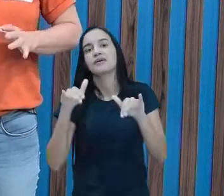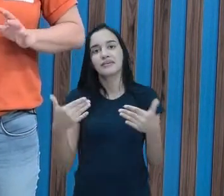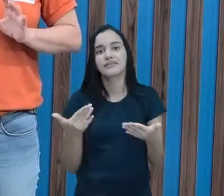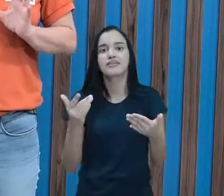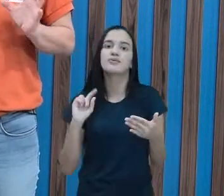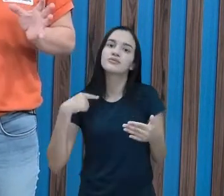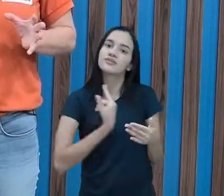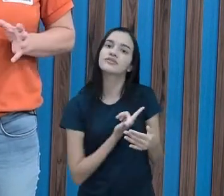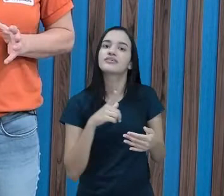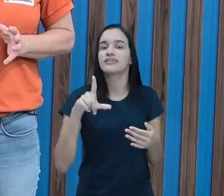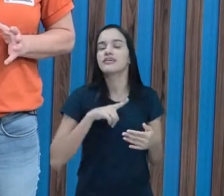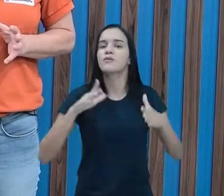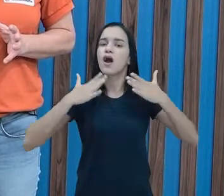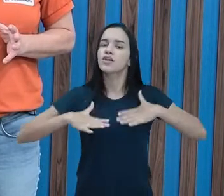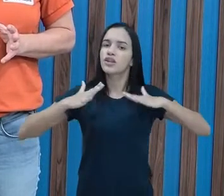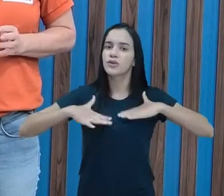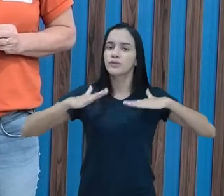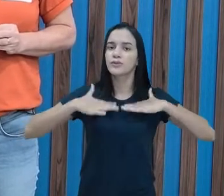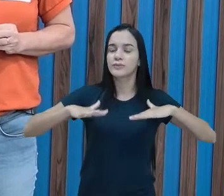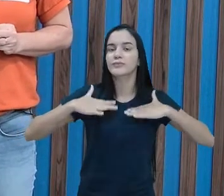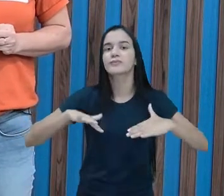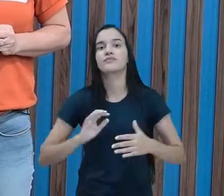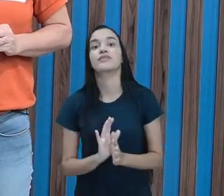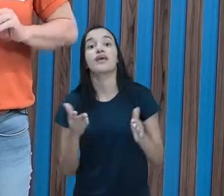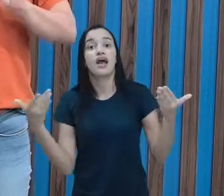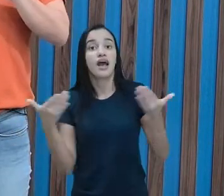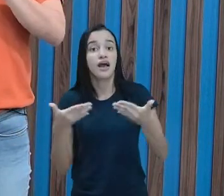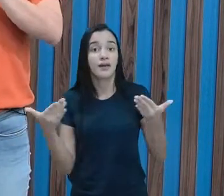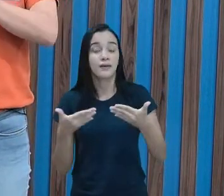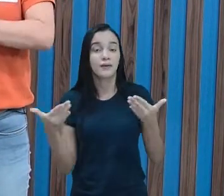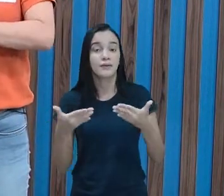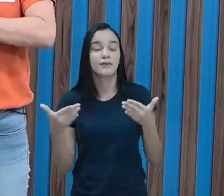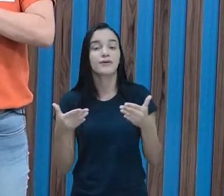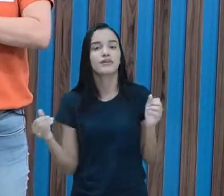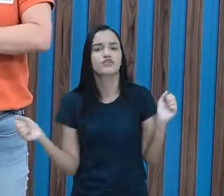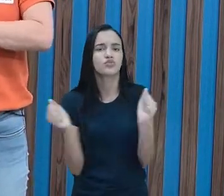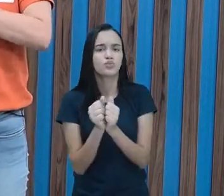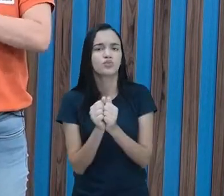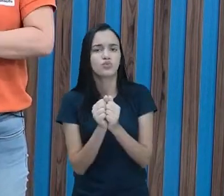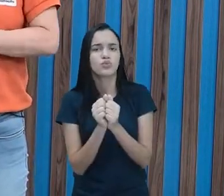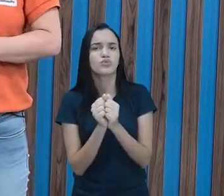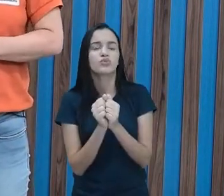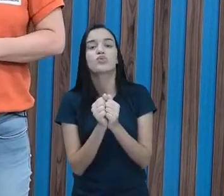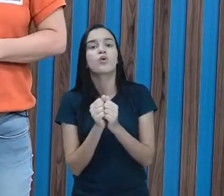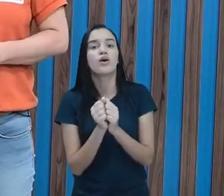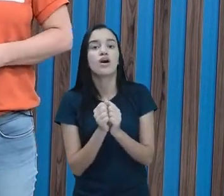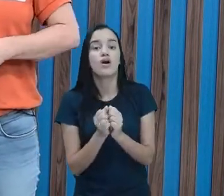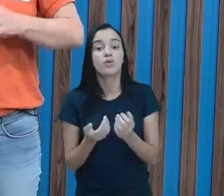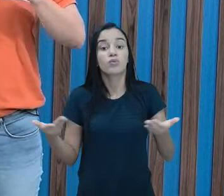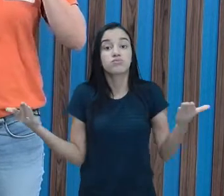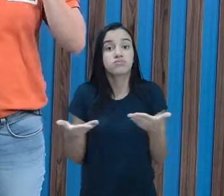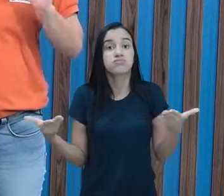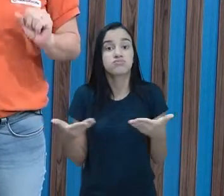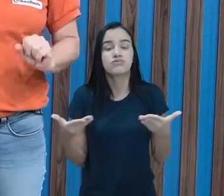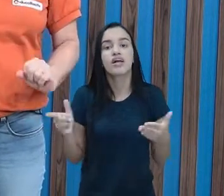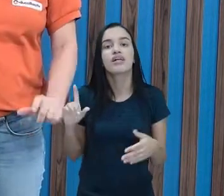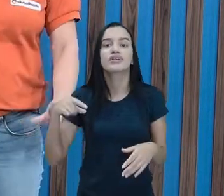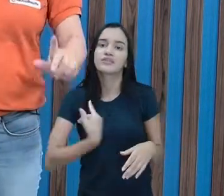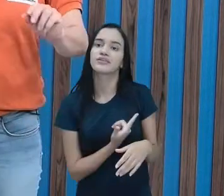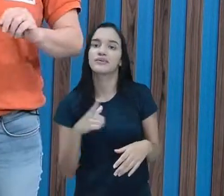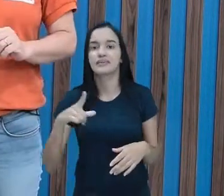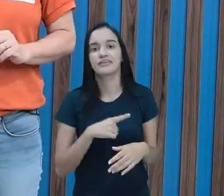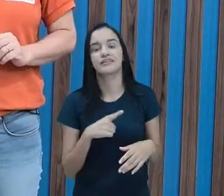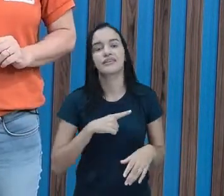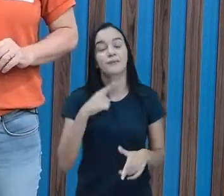a gente tem uma certa tranquilidade. Agora, junto com toda essa modernidade, nós também temos